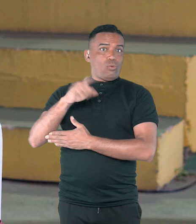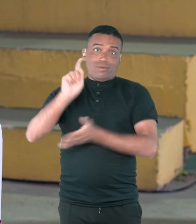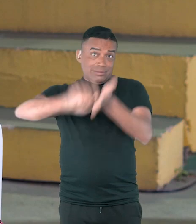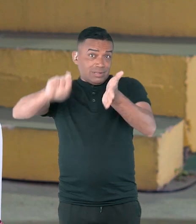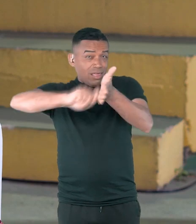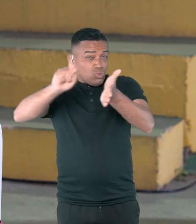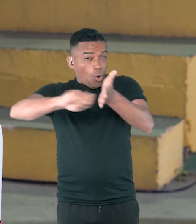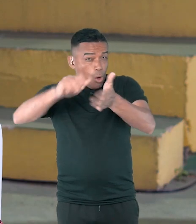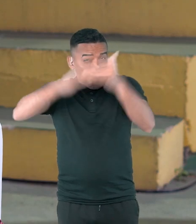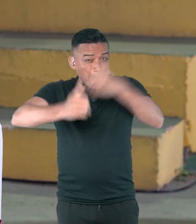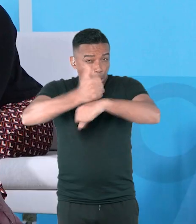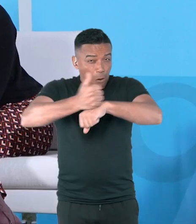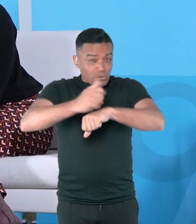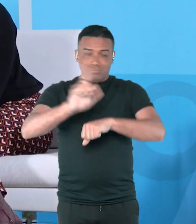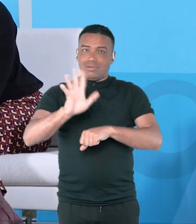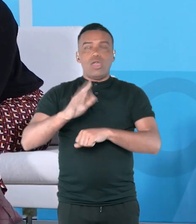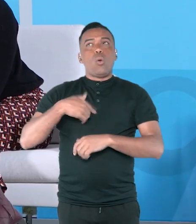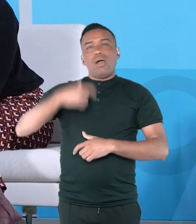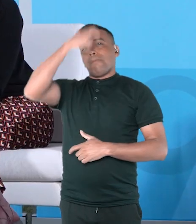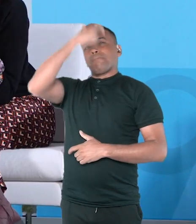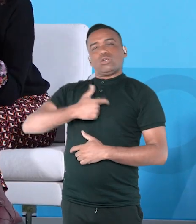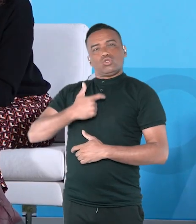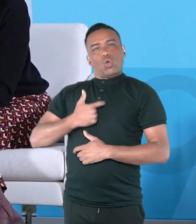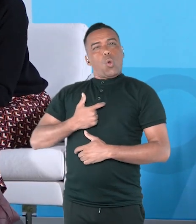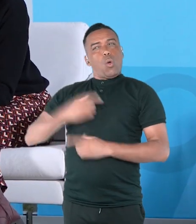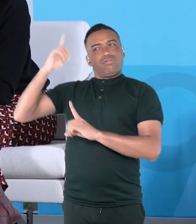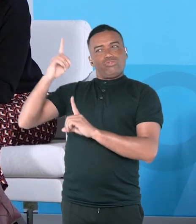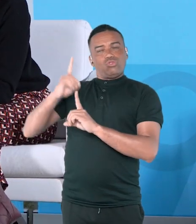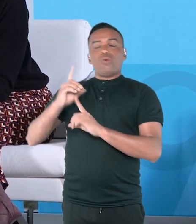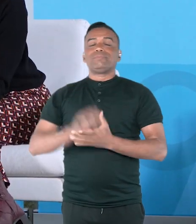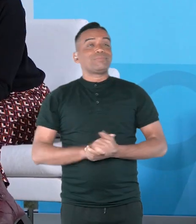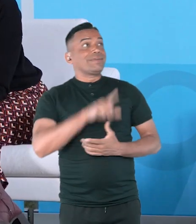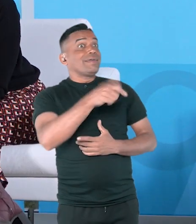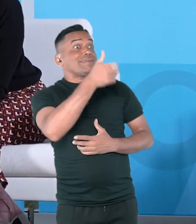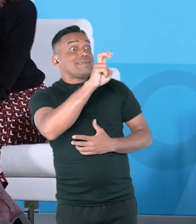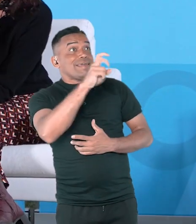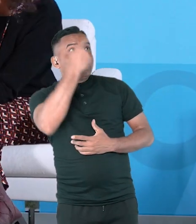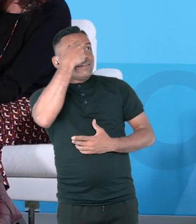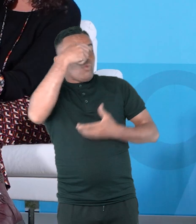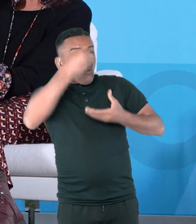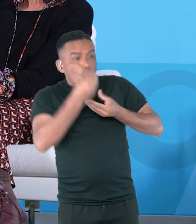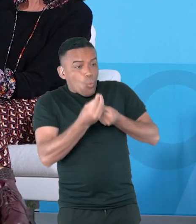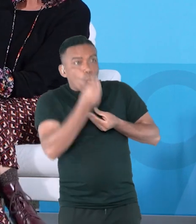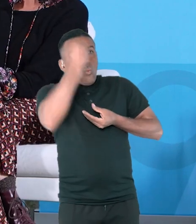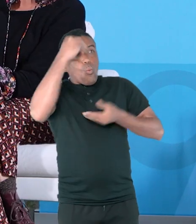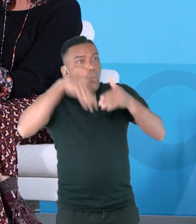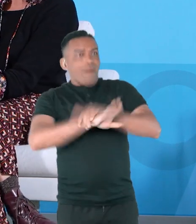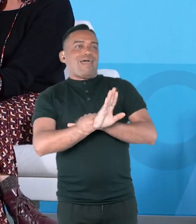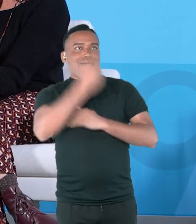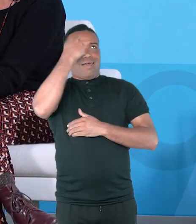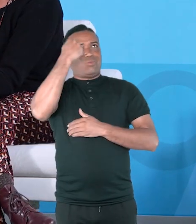ser escrevente. E que tem, no momento, uns 15 livros na cabeça e não consegue escrever. Então, eu